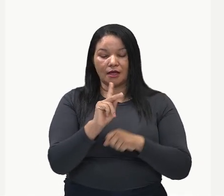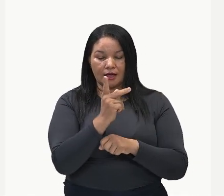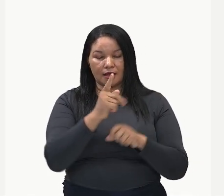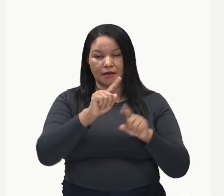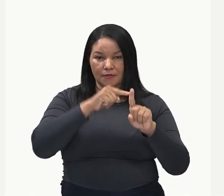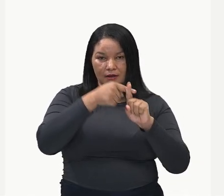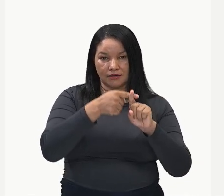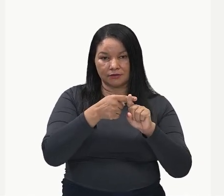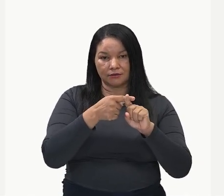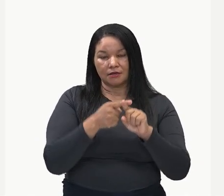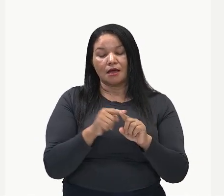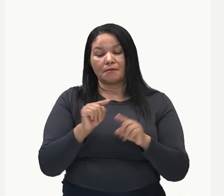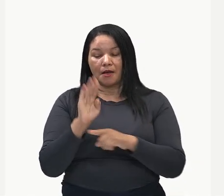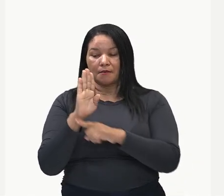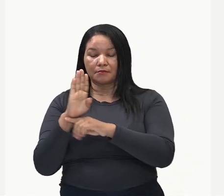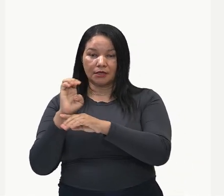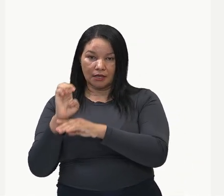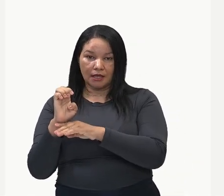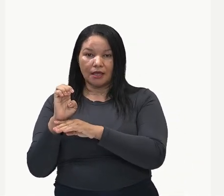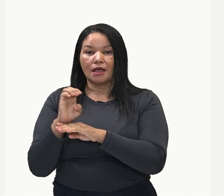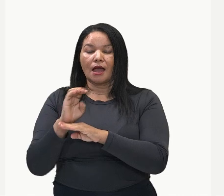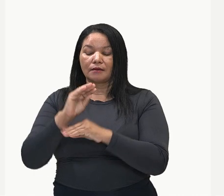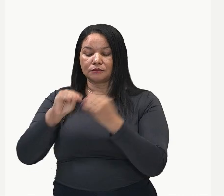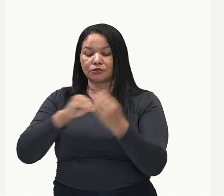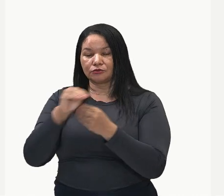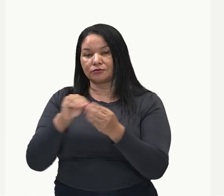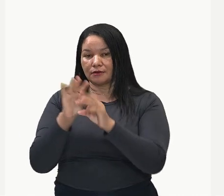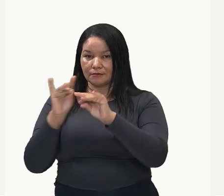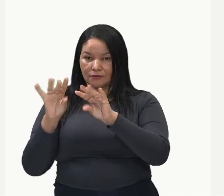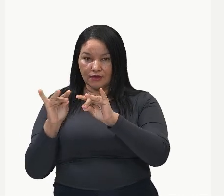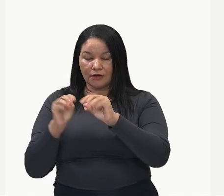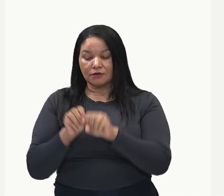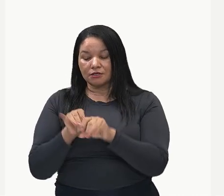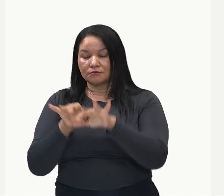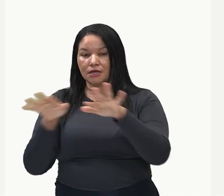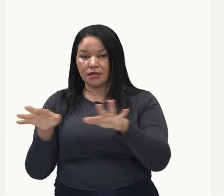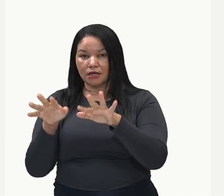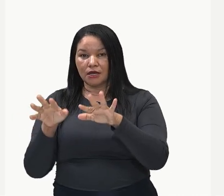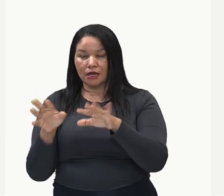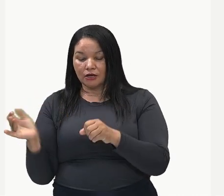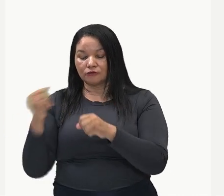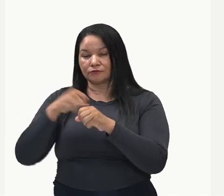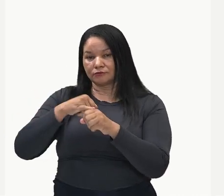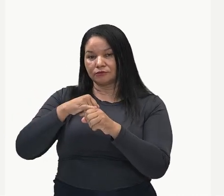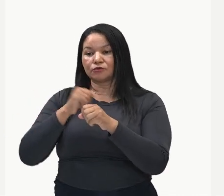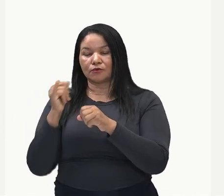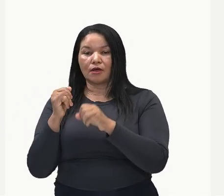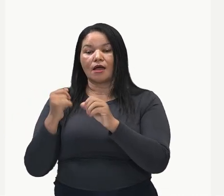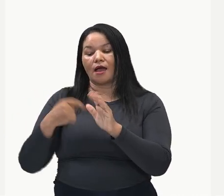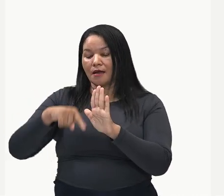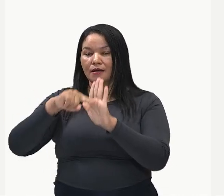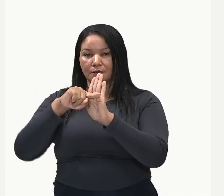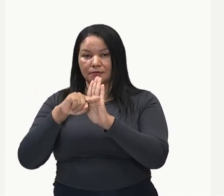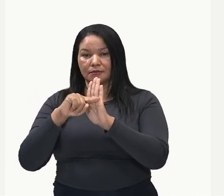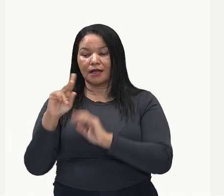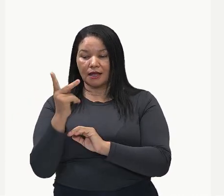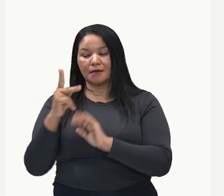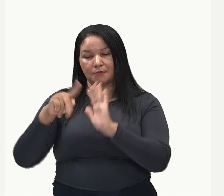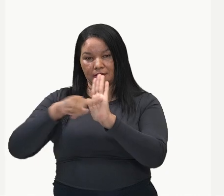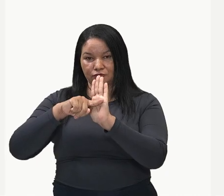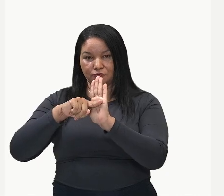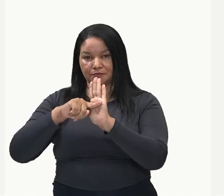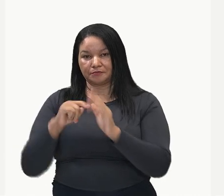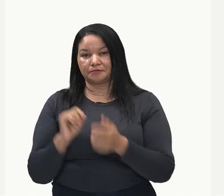Já as bases, quando em solução aquosa, vão liberar hidroxilas, né, OH-. E assim, dependendo